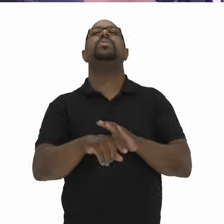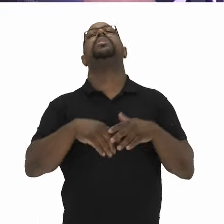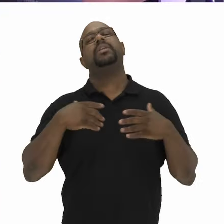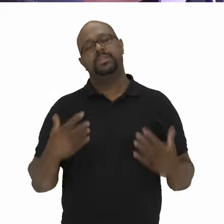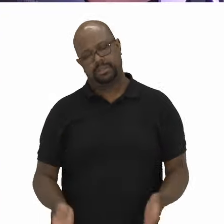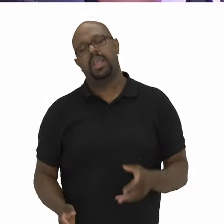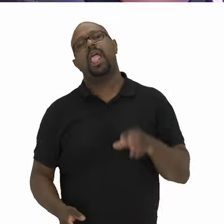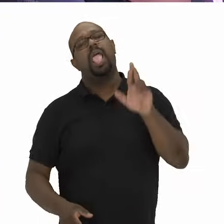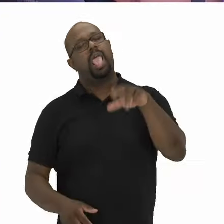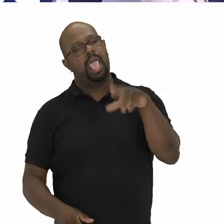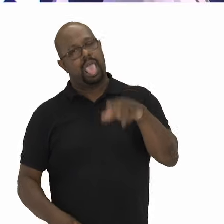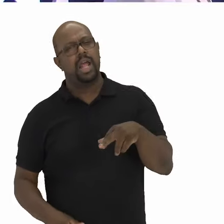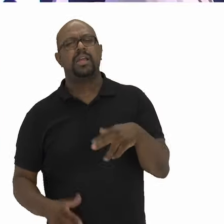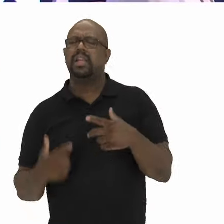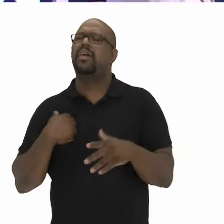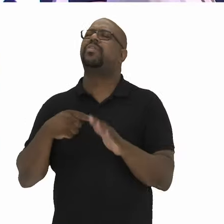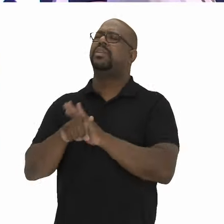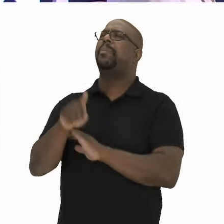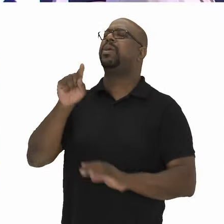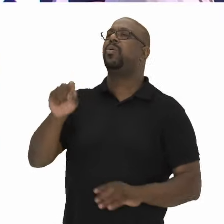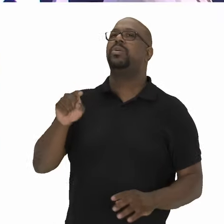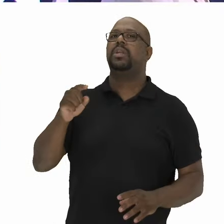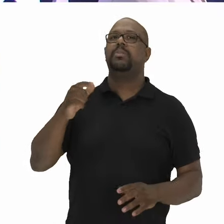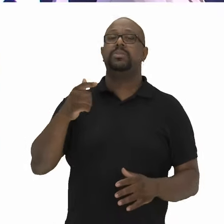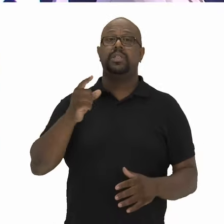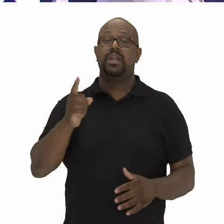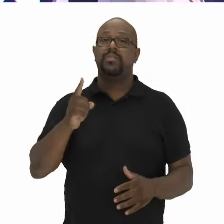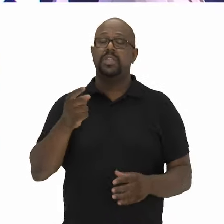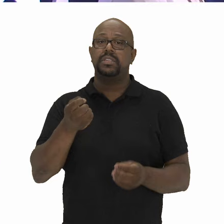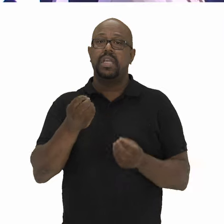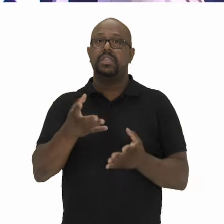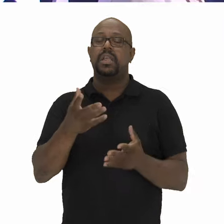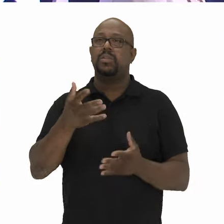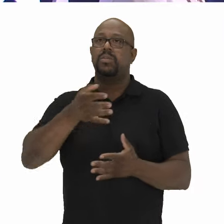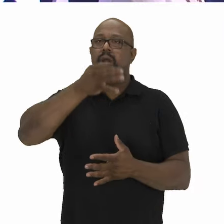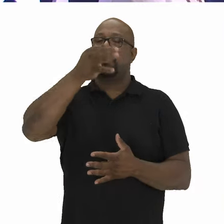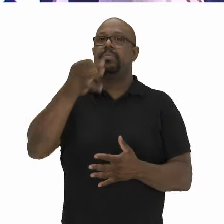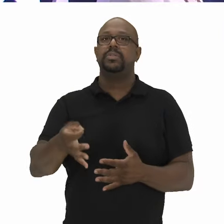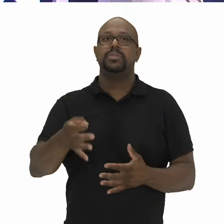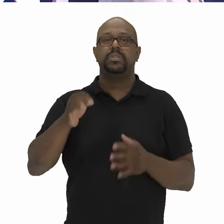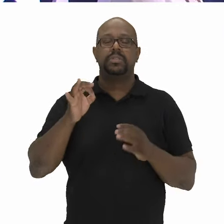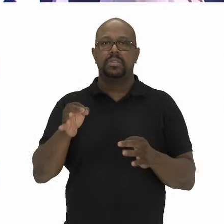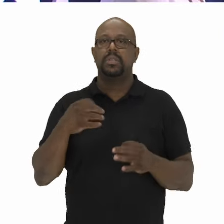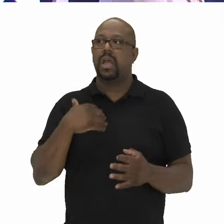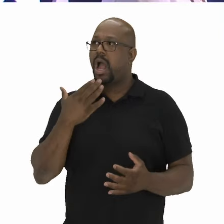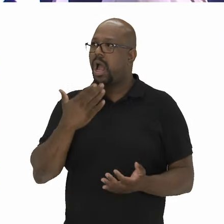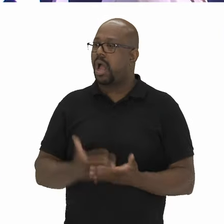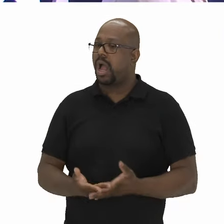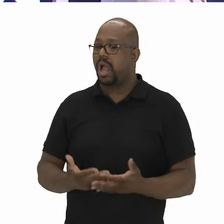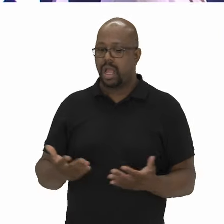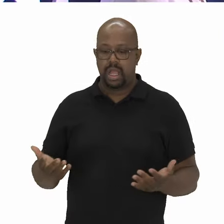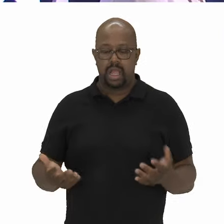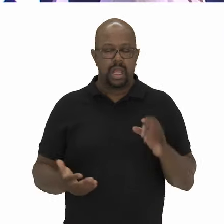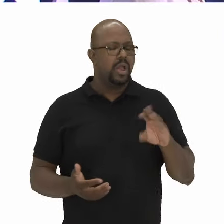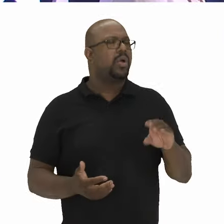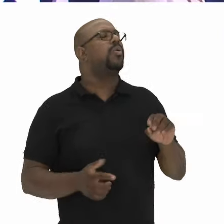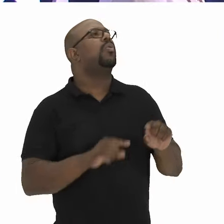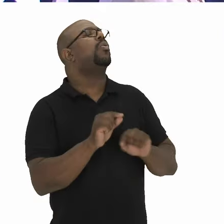pergunta então né a pessoa não eu queria fazer uma pergunta e a pessoa na verdade tá dando um parecer e fica todo mundo